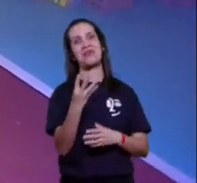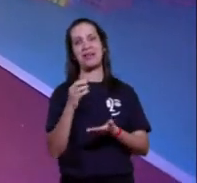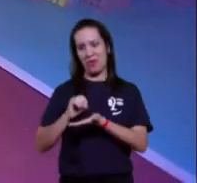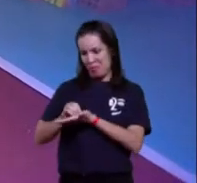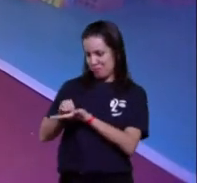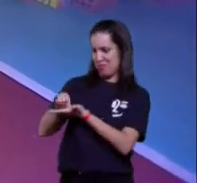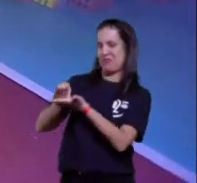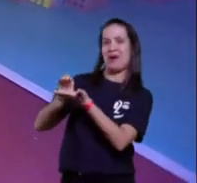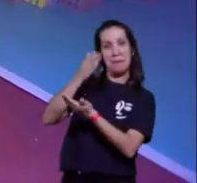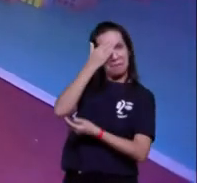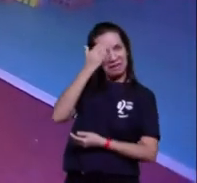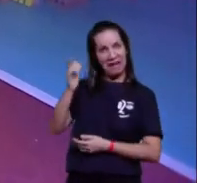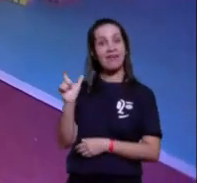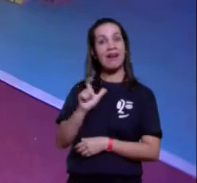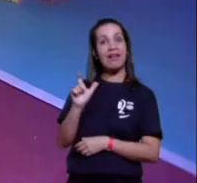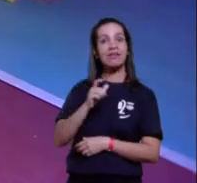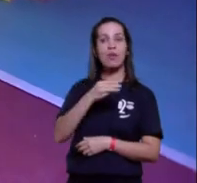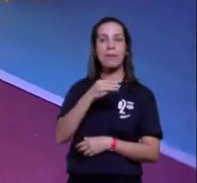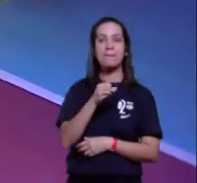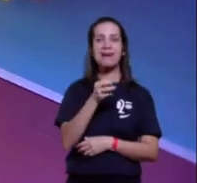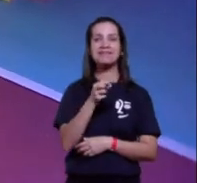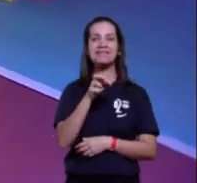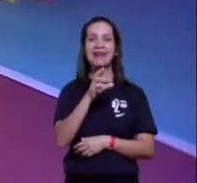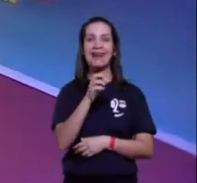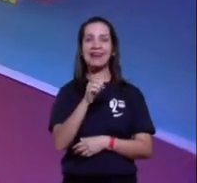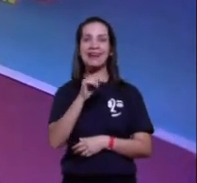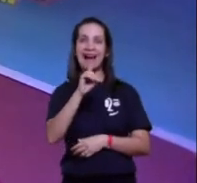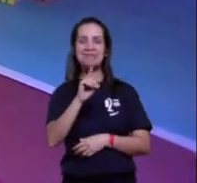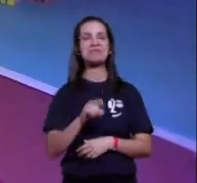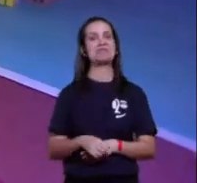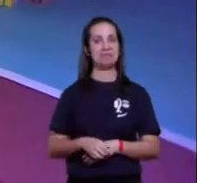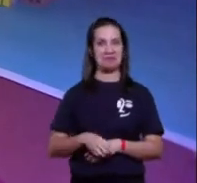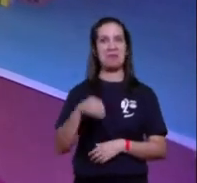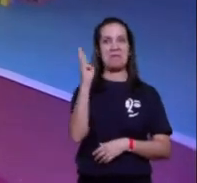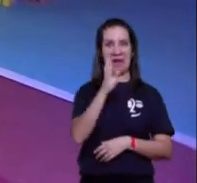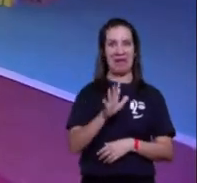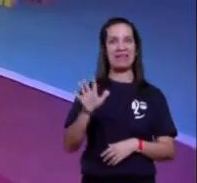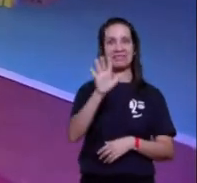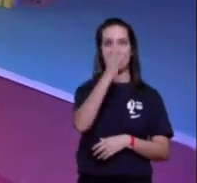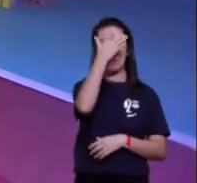3.132.815 e 34. Valeu, Mastercard! Garota, a galera agradece. Sim, isso é gostoso.